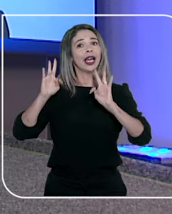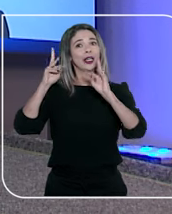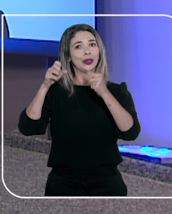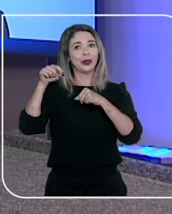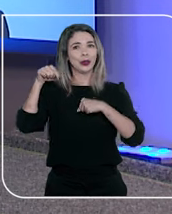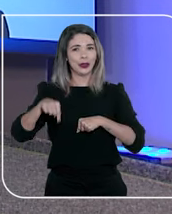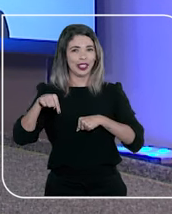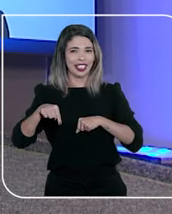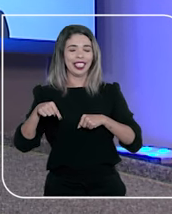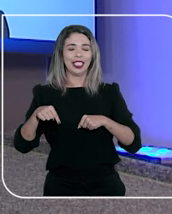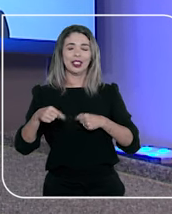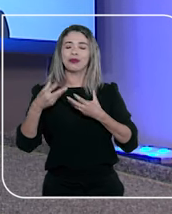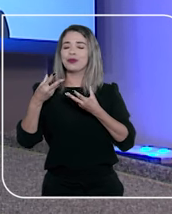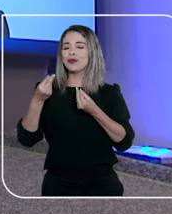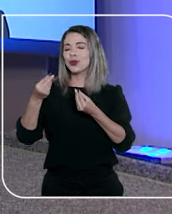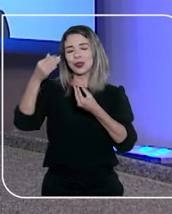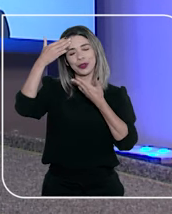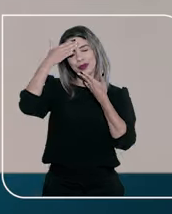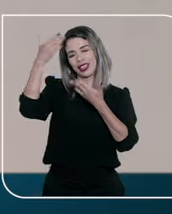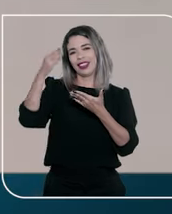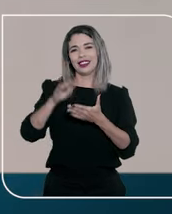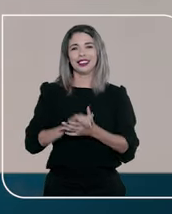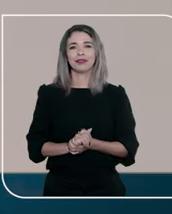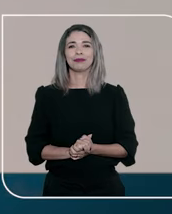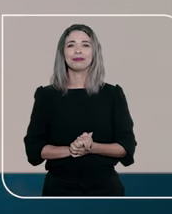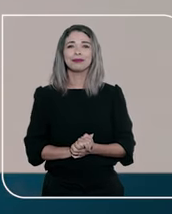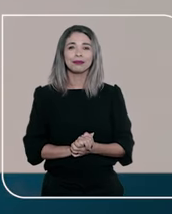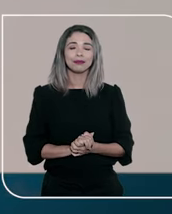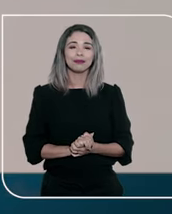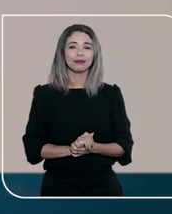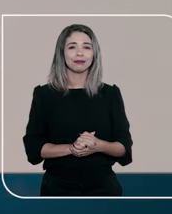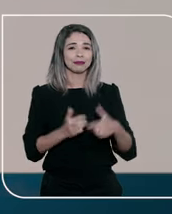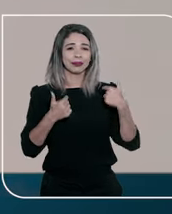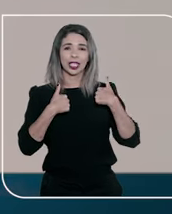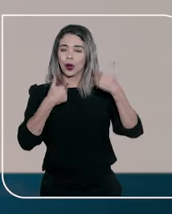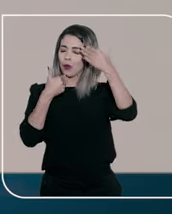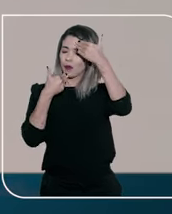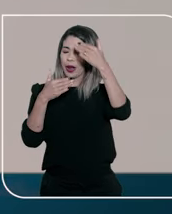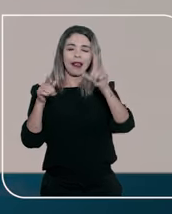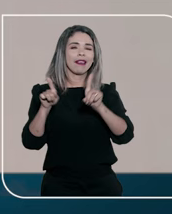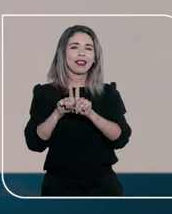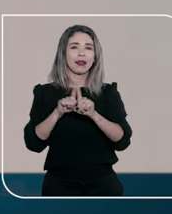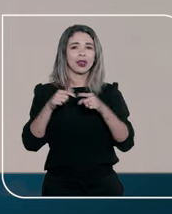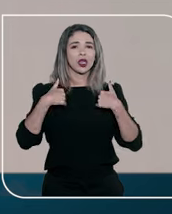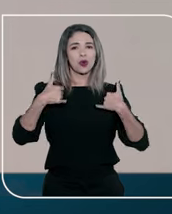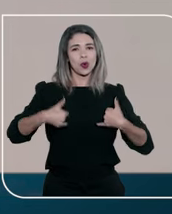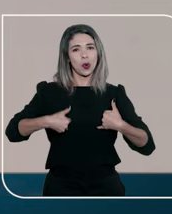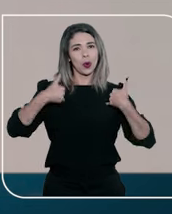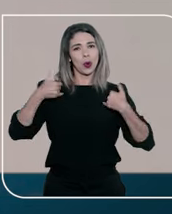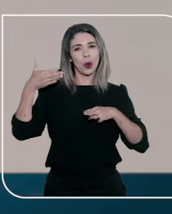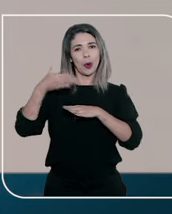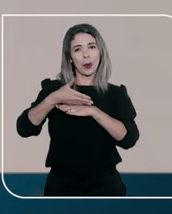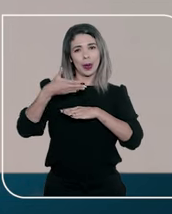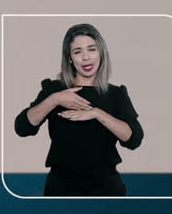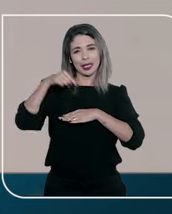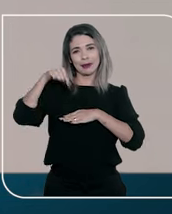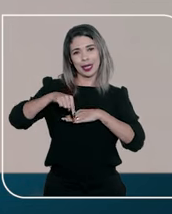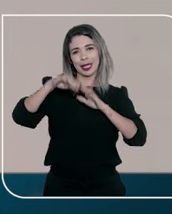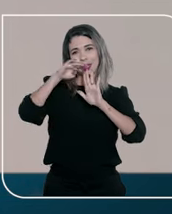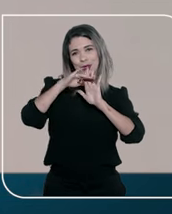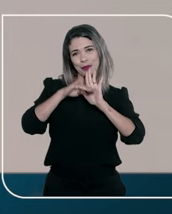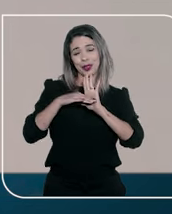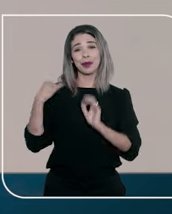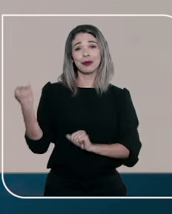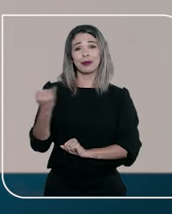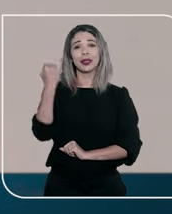Doutor Ricardo, muito obrigada. Eu que agradeço, foi uma honra participar desse programa tão importante para o nosso país